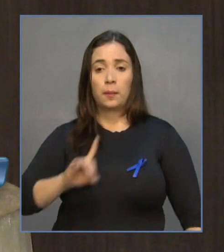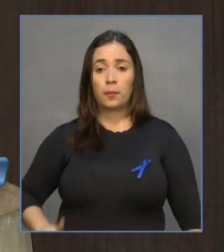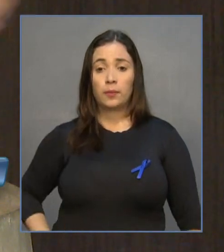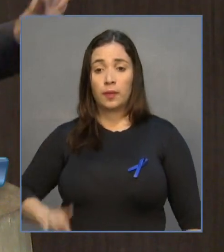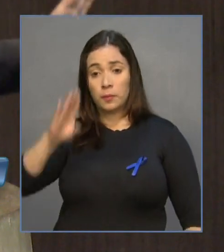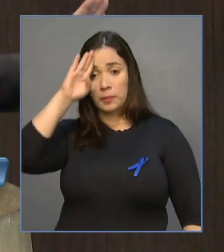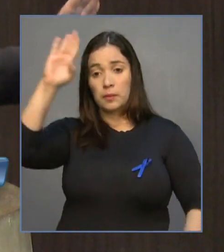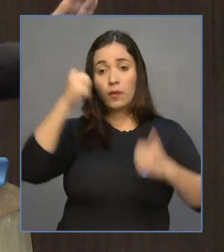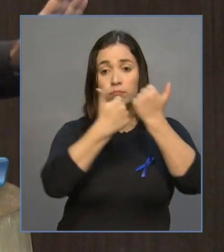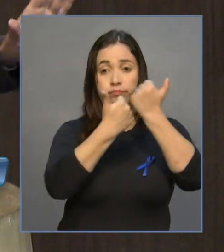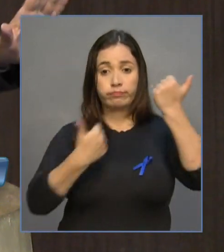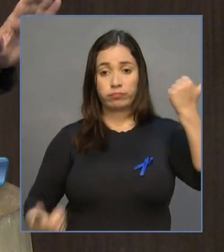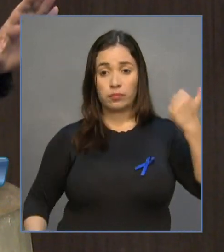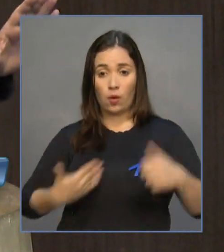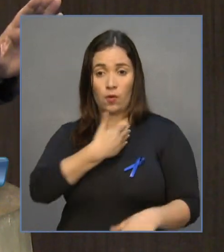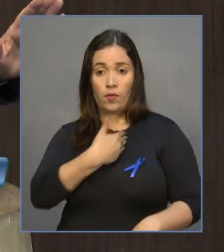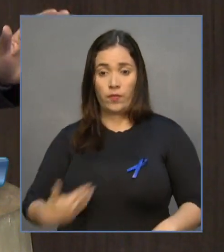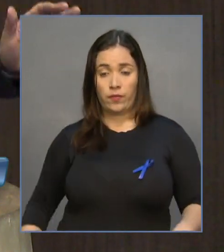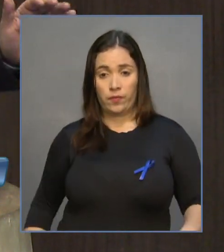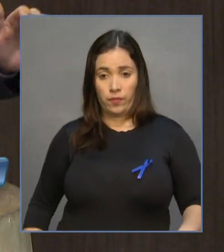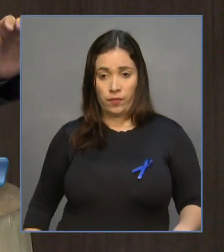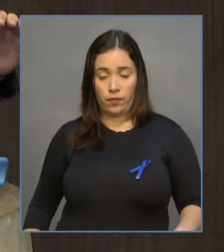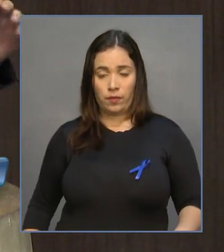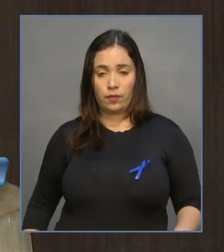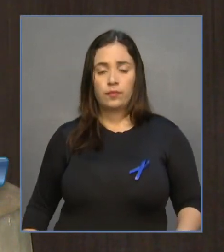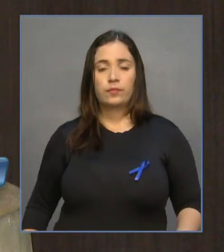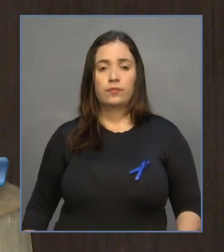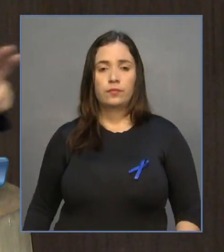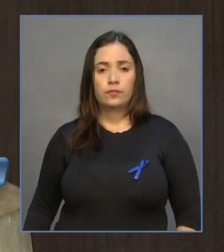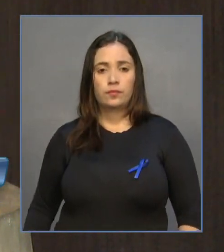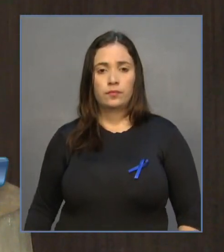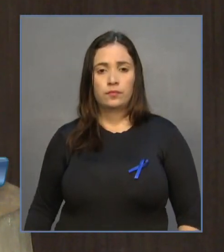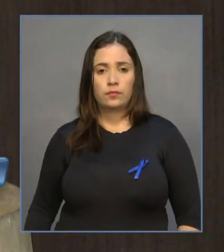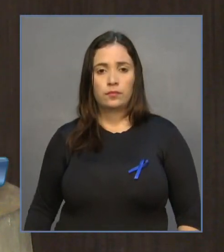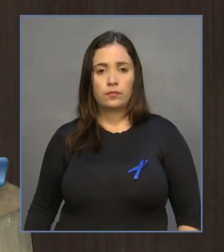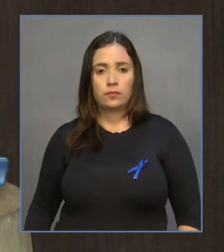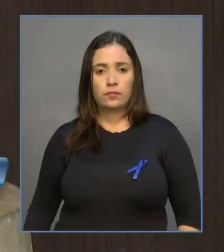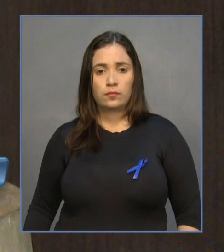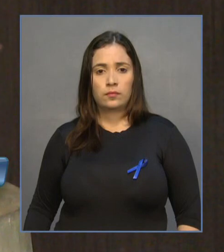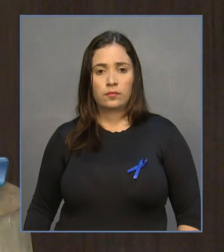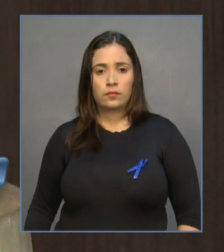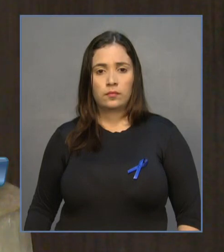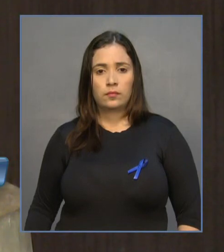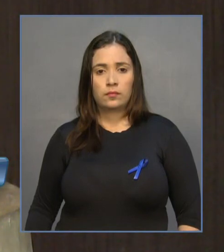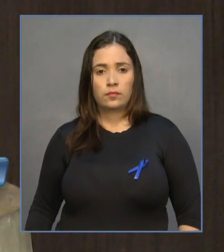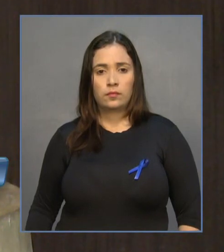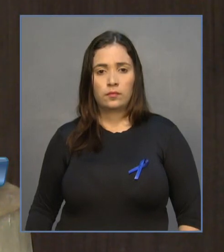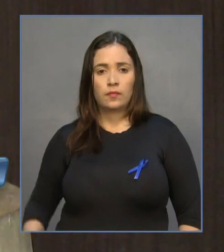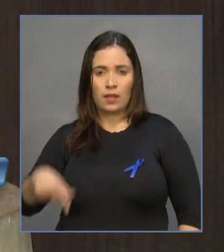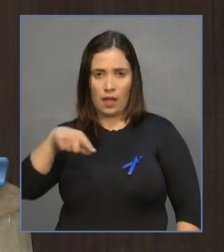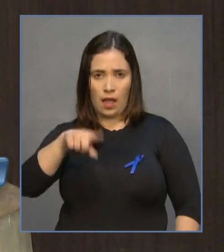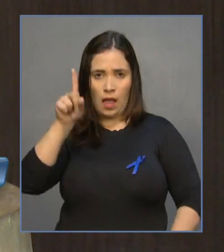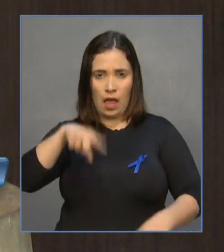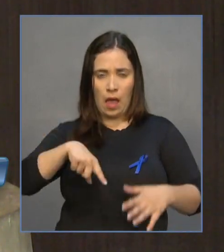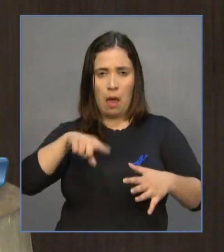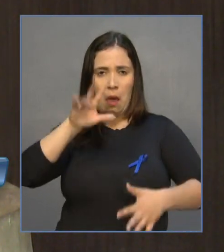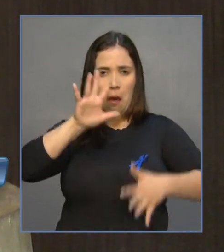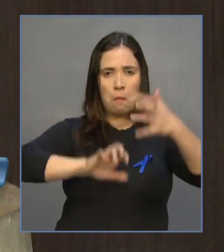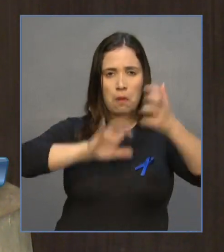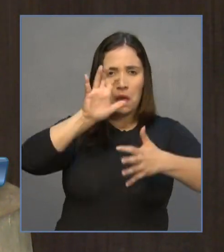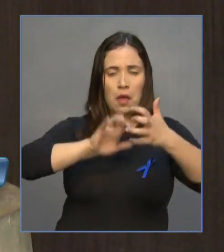base, esta não é uma situação que se resuma a um conflito base